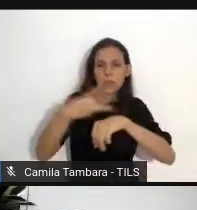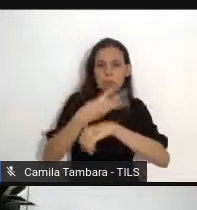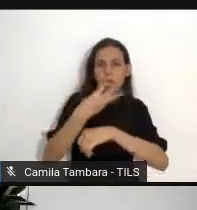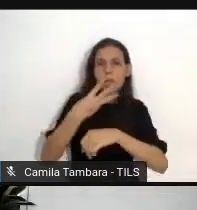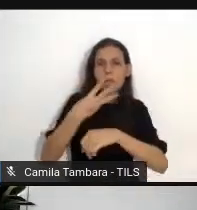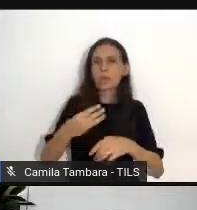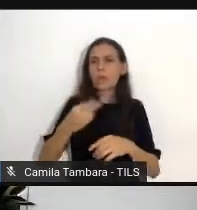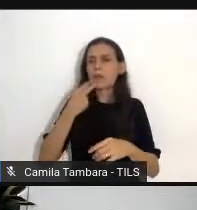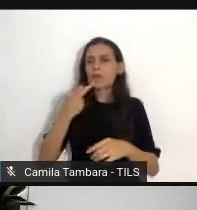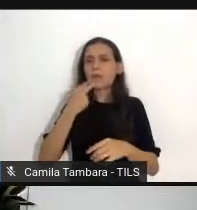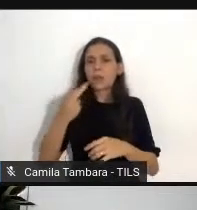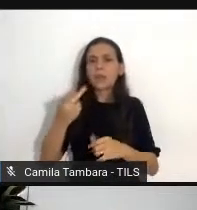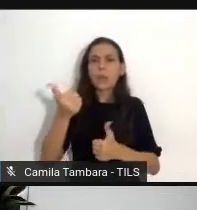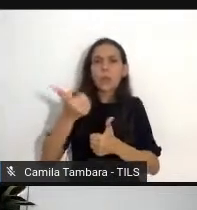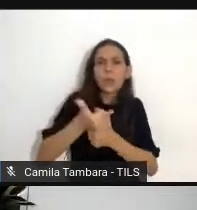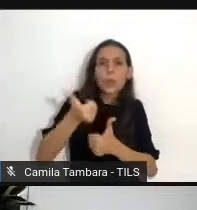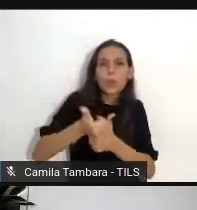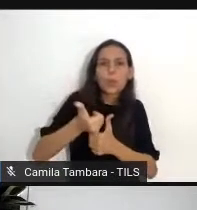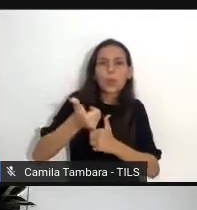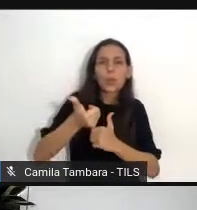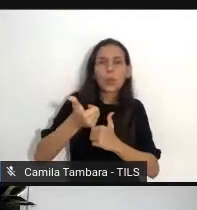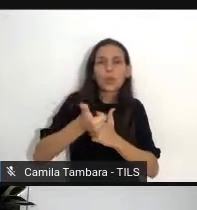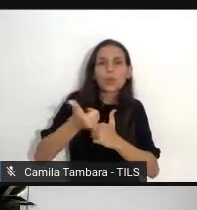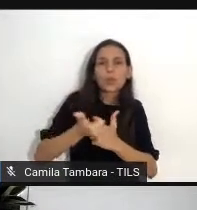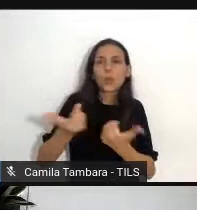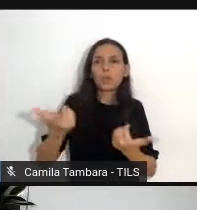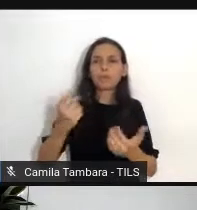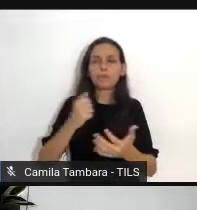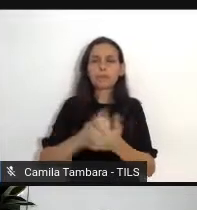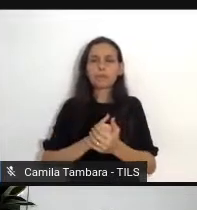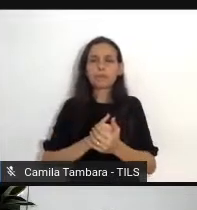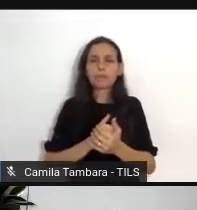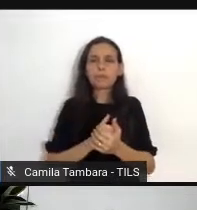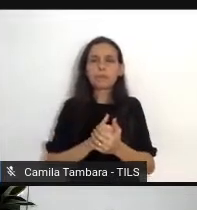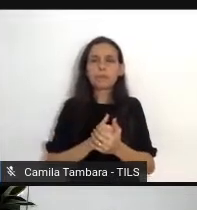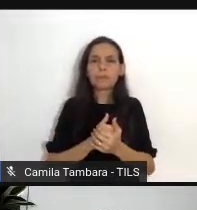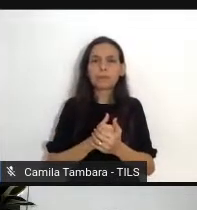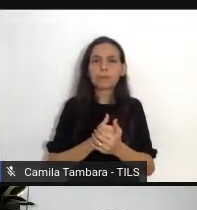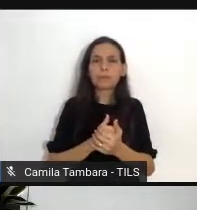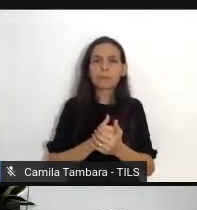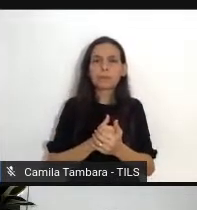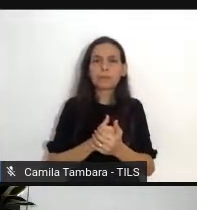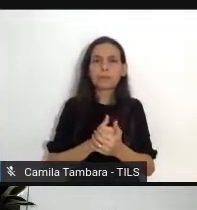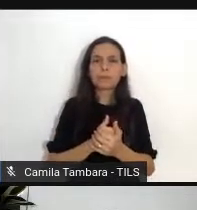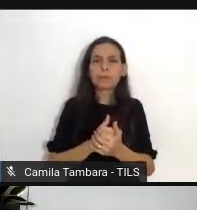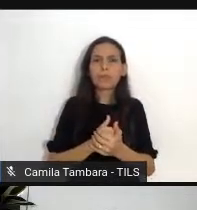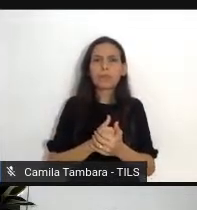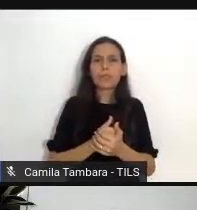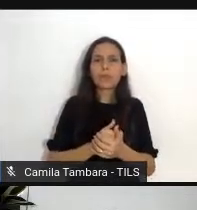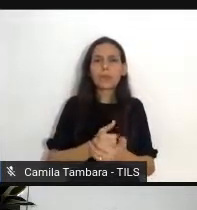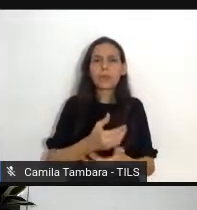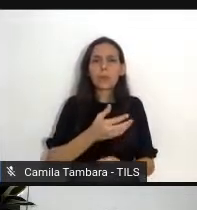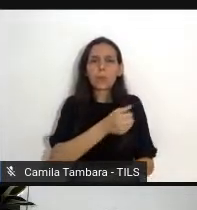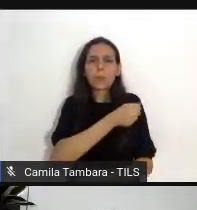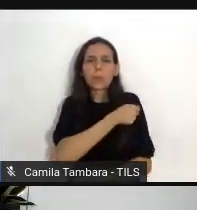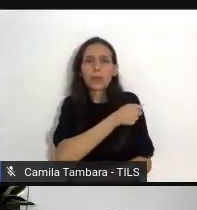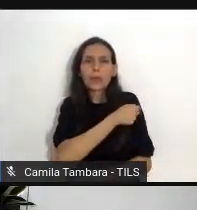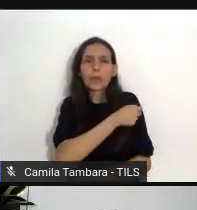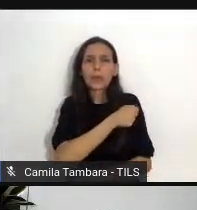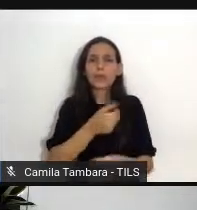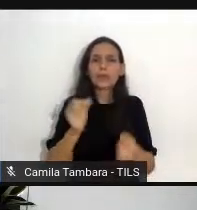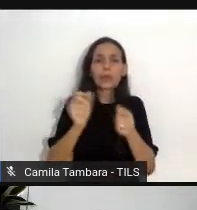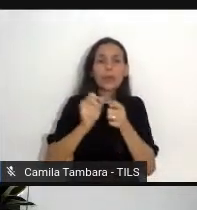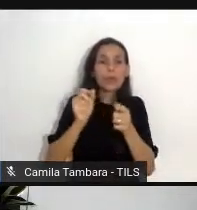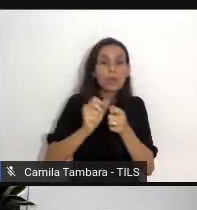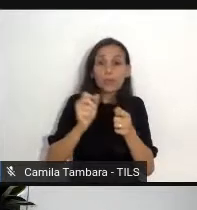seu tutor, eu vou falar também da questão do tutor. Então, dá uma energia, aquele menino que muitas vezes não está fazendo, não é porque não